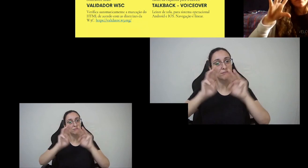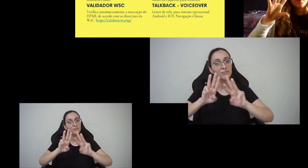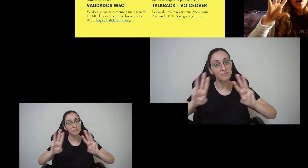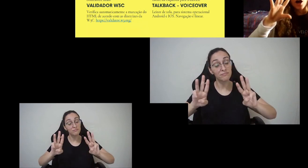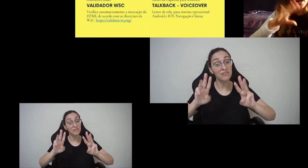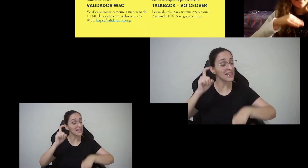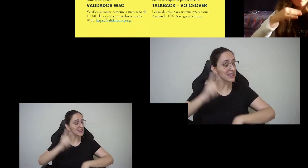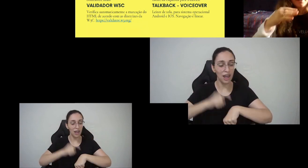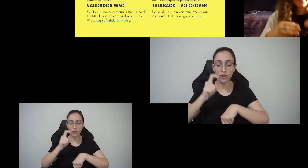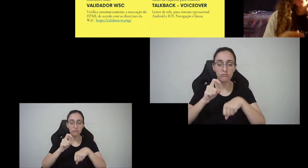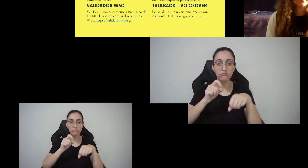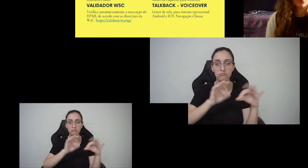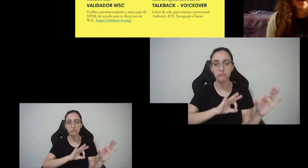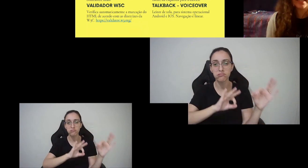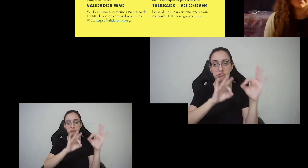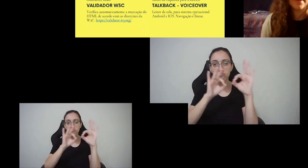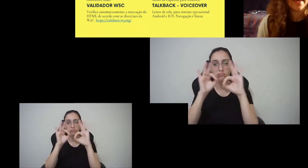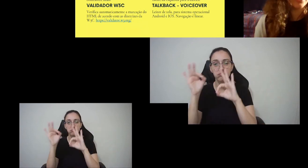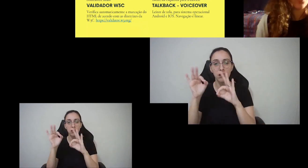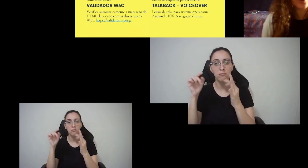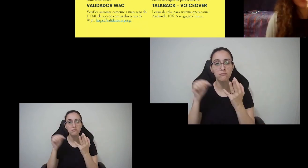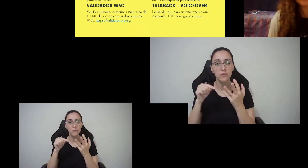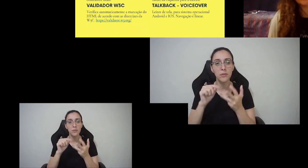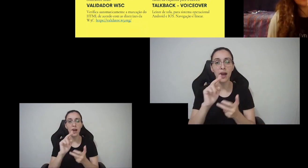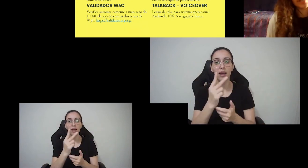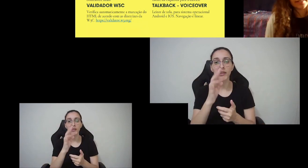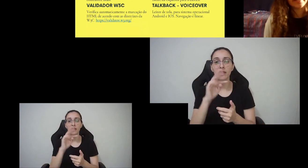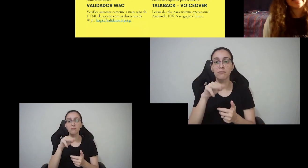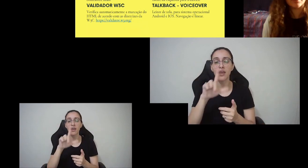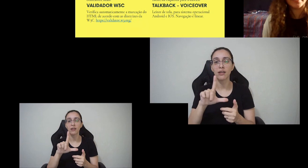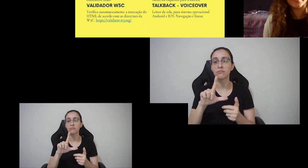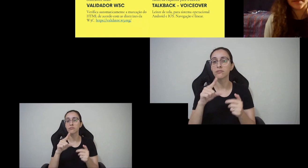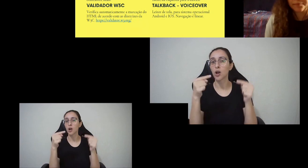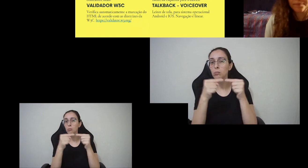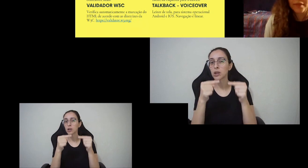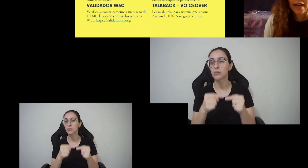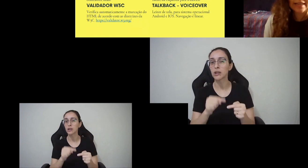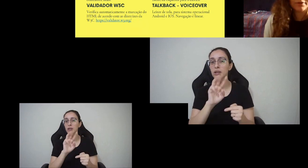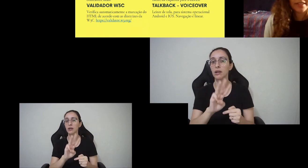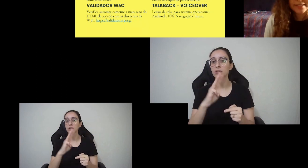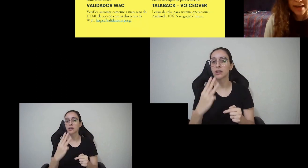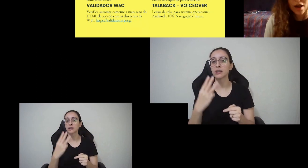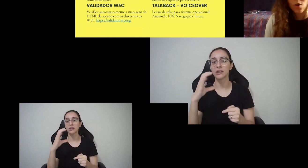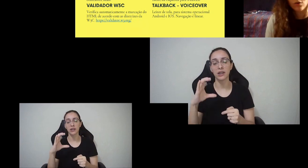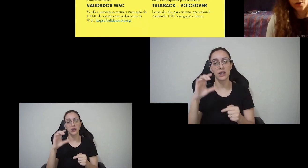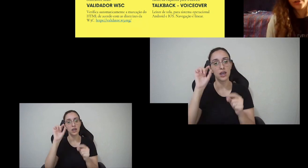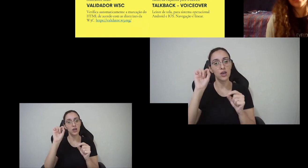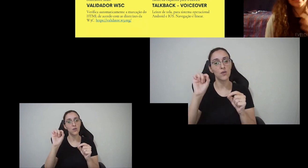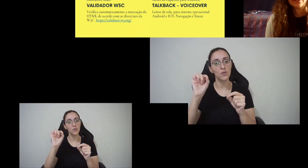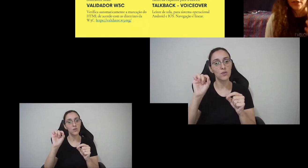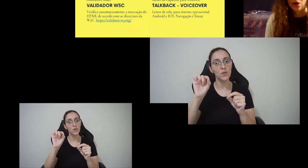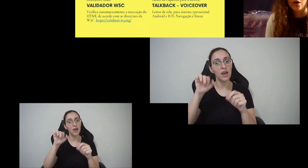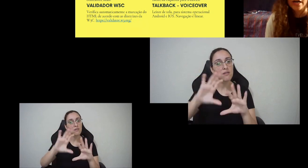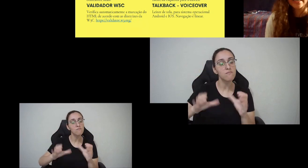ele roda e vê a marcação do HTML de acordo com as diretrizes da W3C. A W3C é um